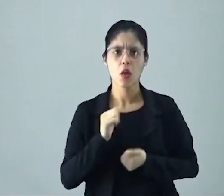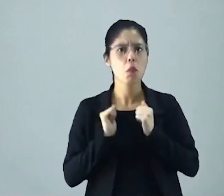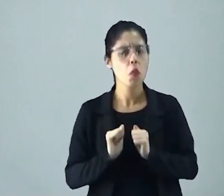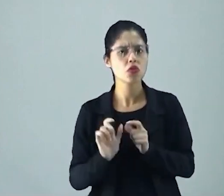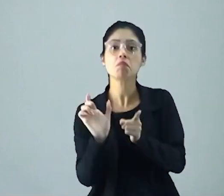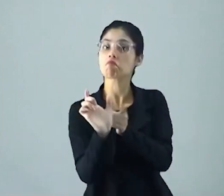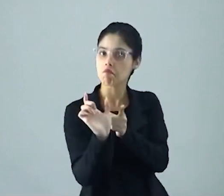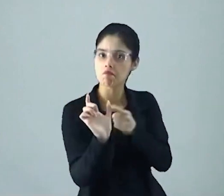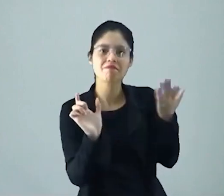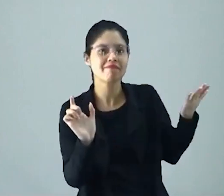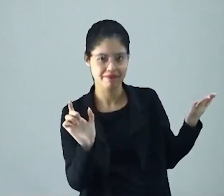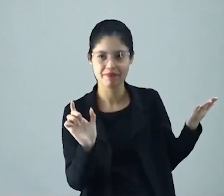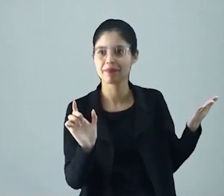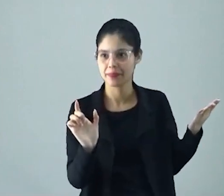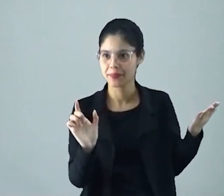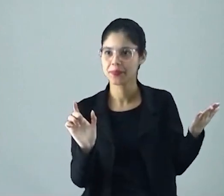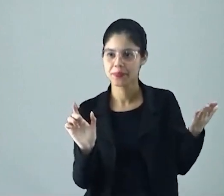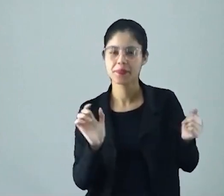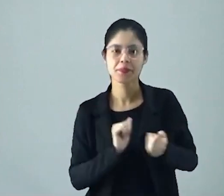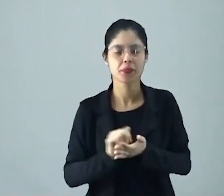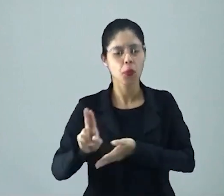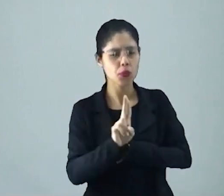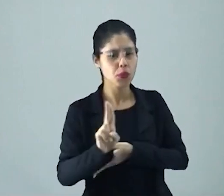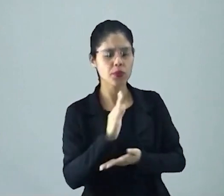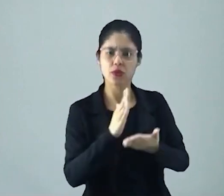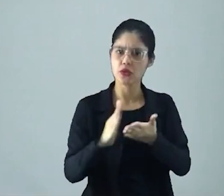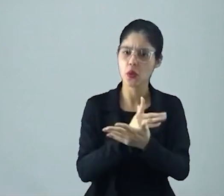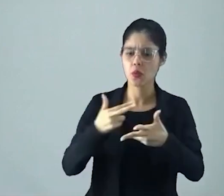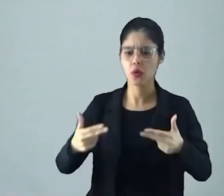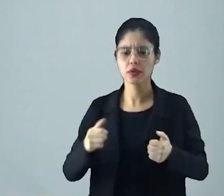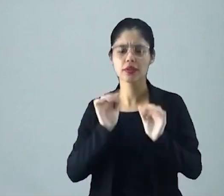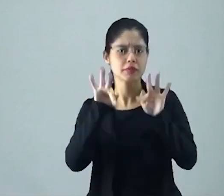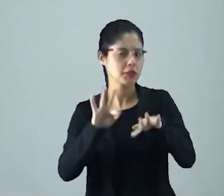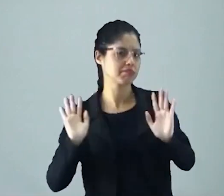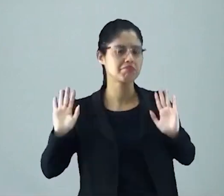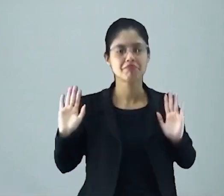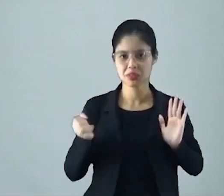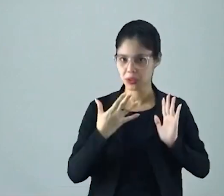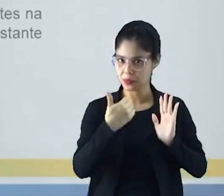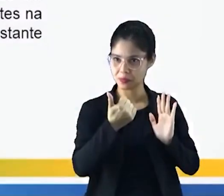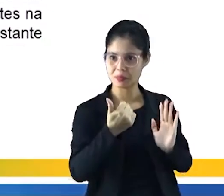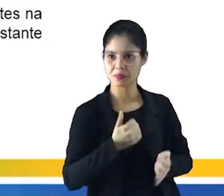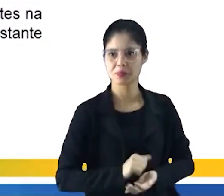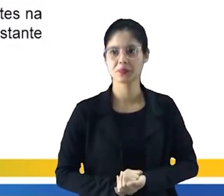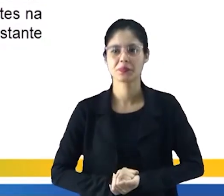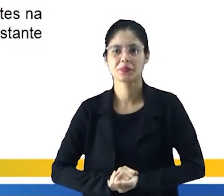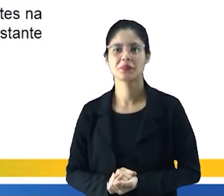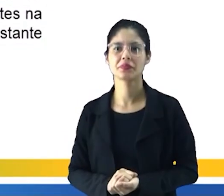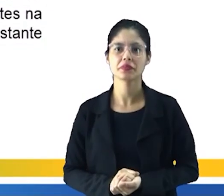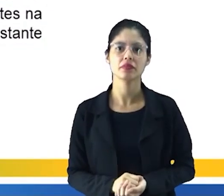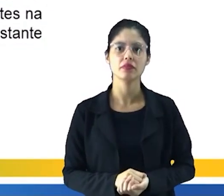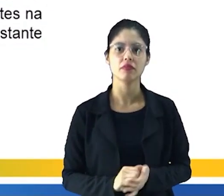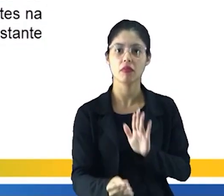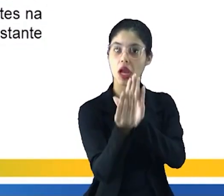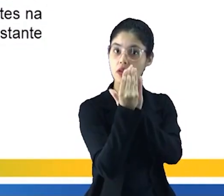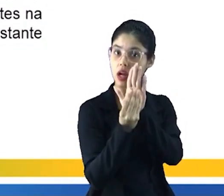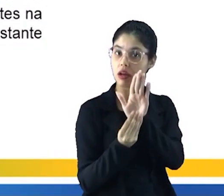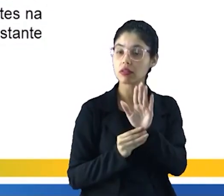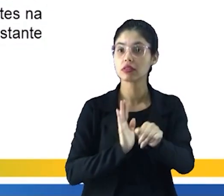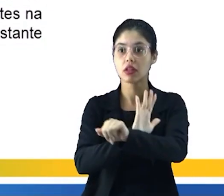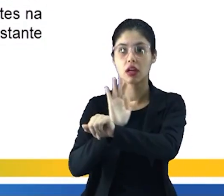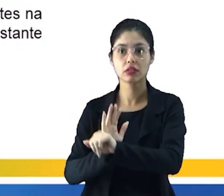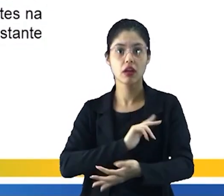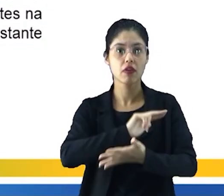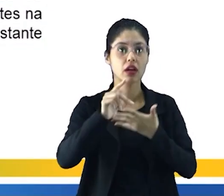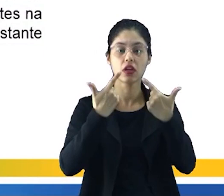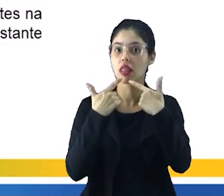ser palavras, pode ser nomes, né, de alguma coisa, enfim, tá bom? Vamos lá. Fatores que vão